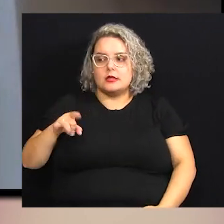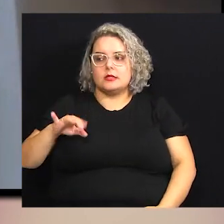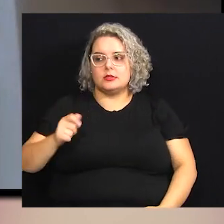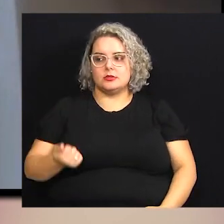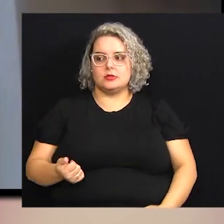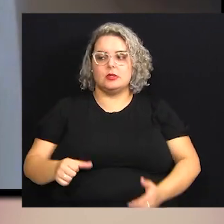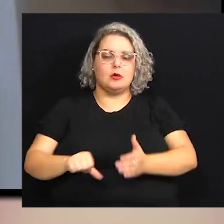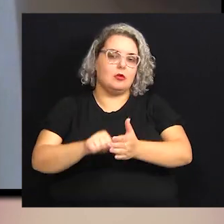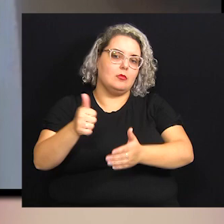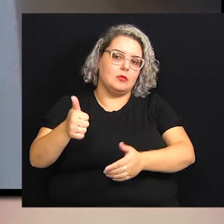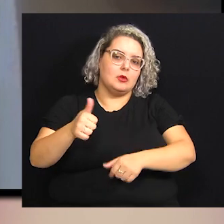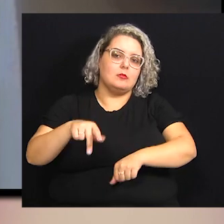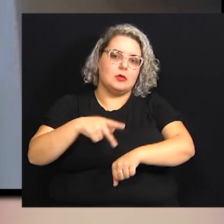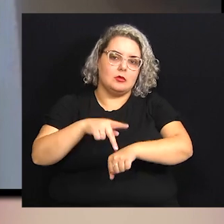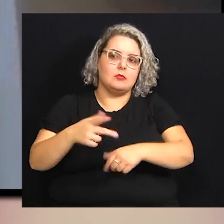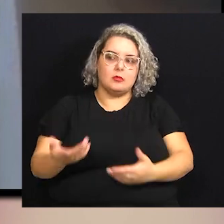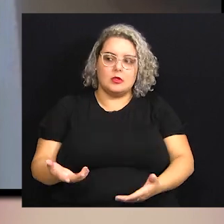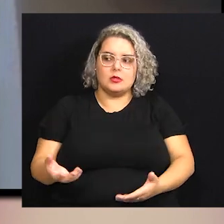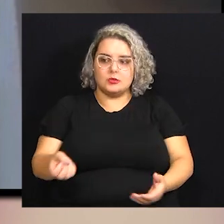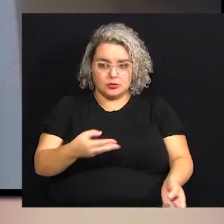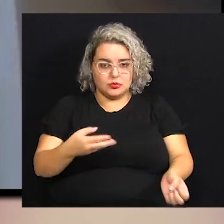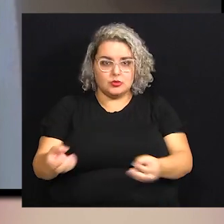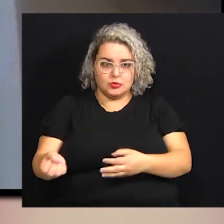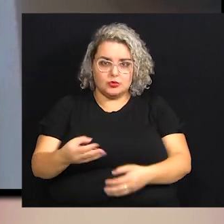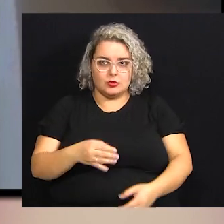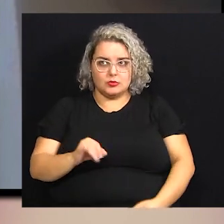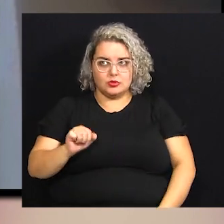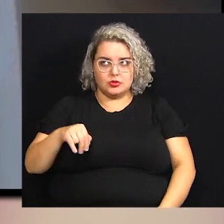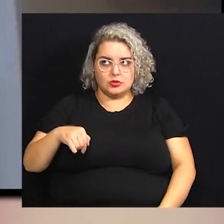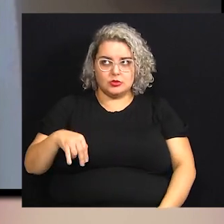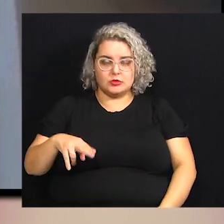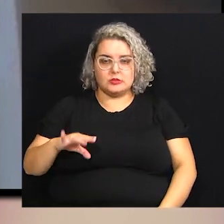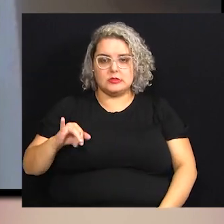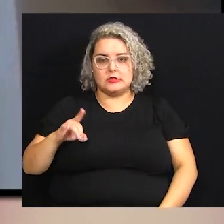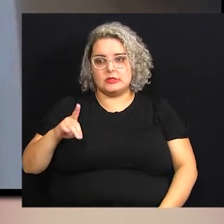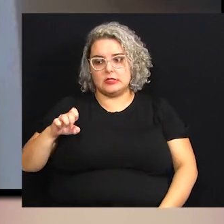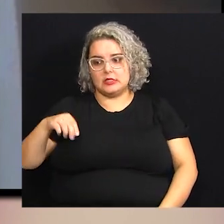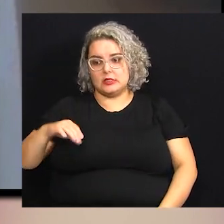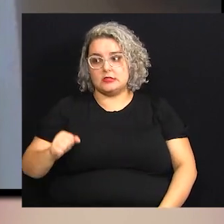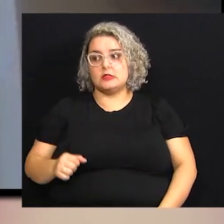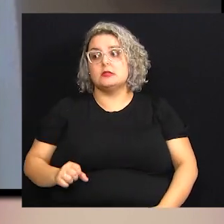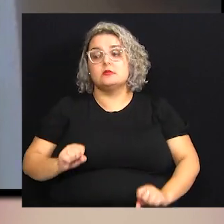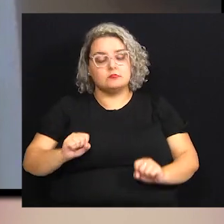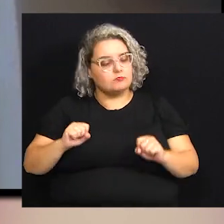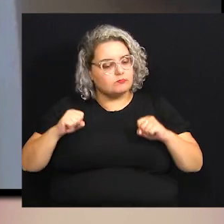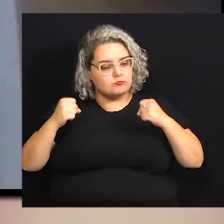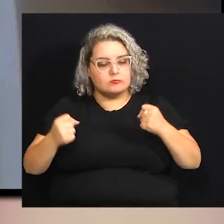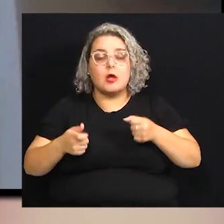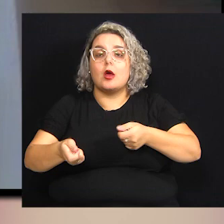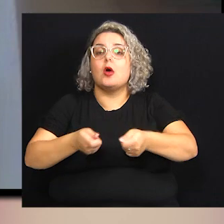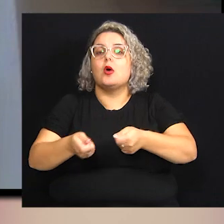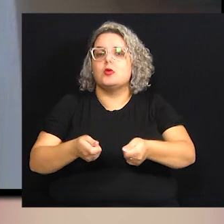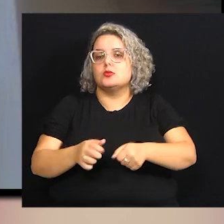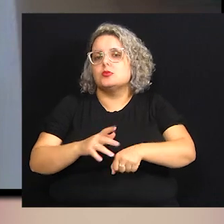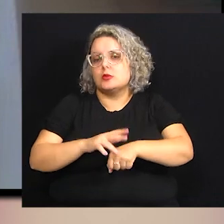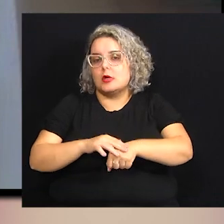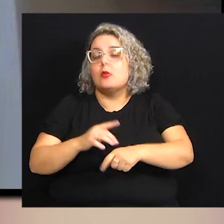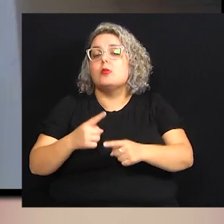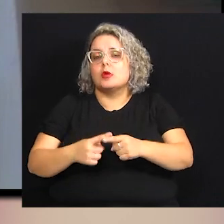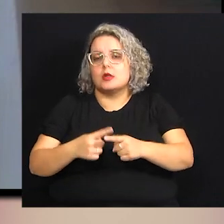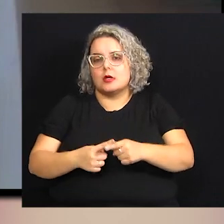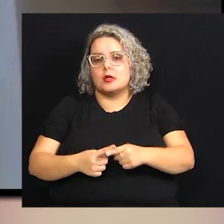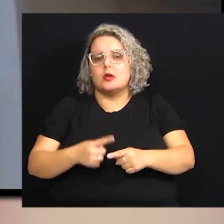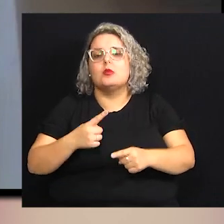casos novos, é o primeiro país do mundo nos casos de incidência. Então, existem grandes esforços para a gente controlar